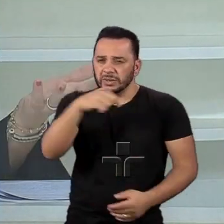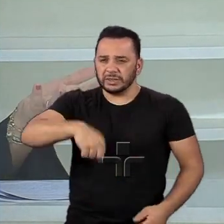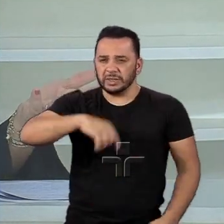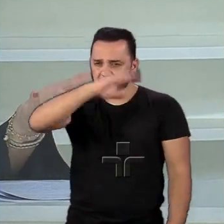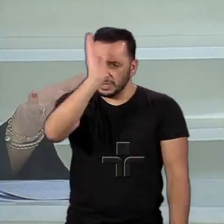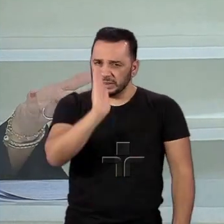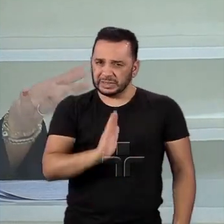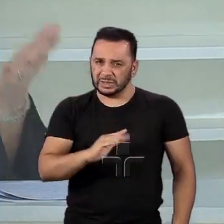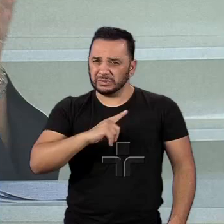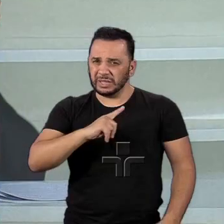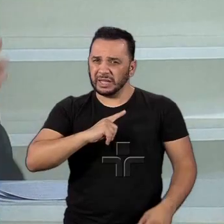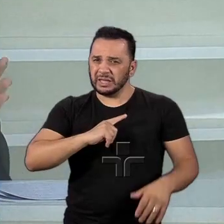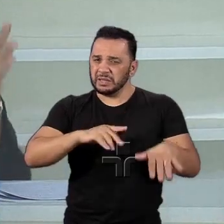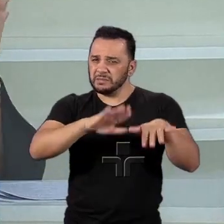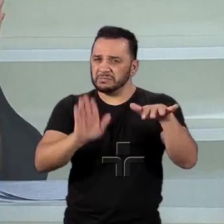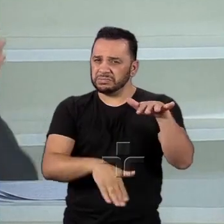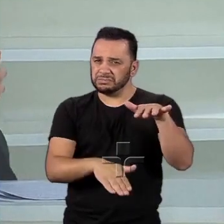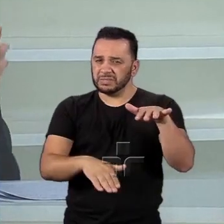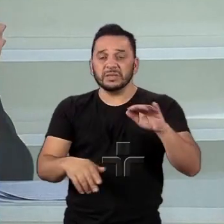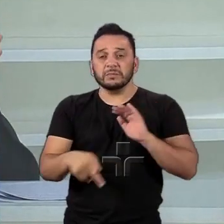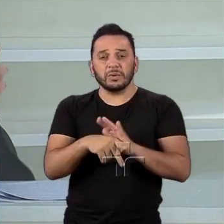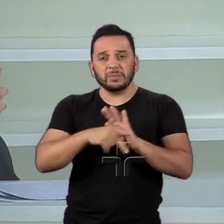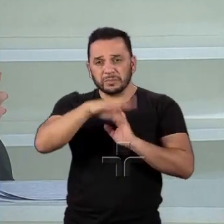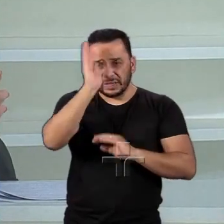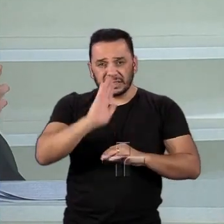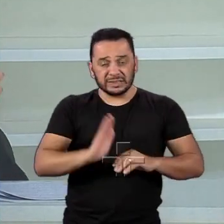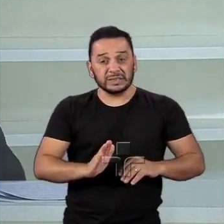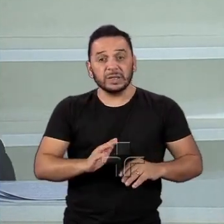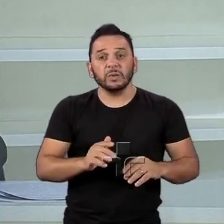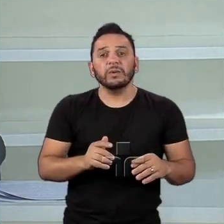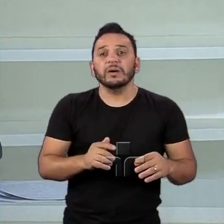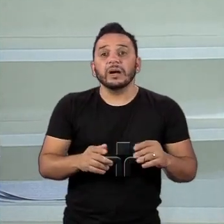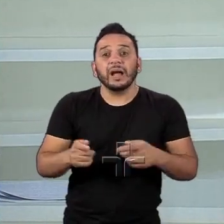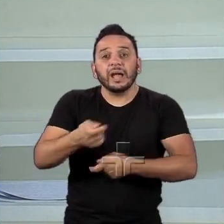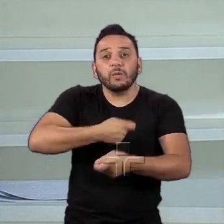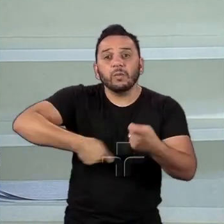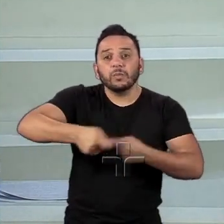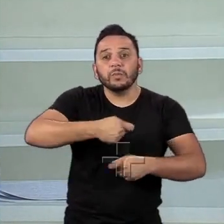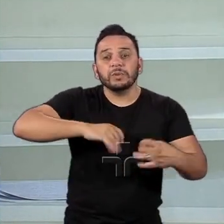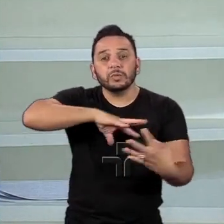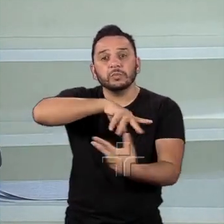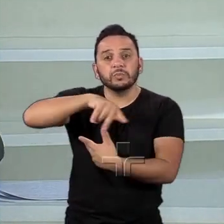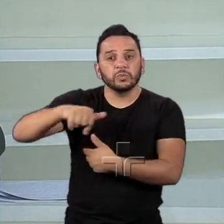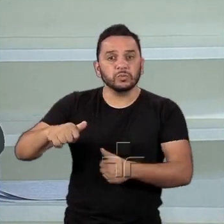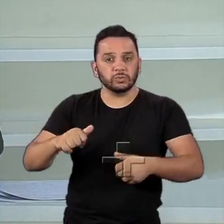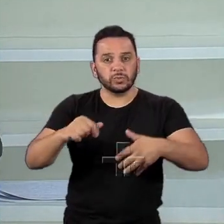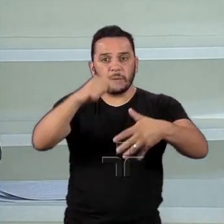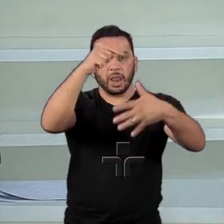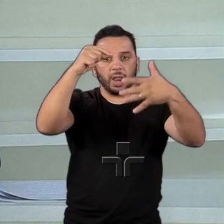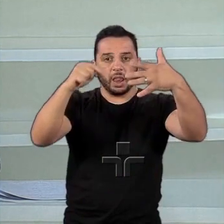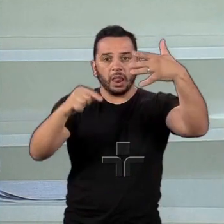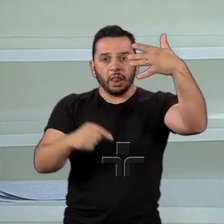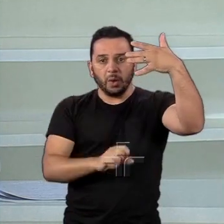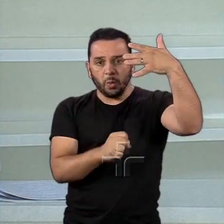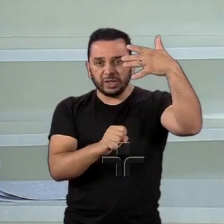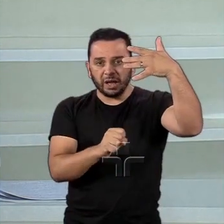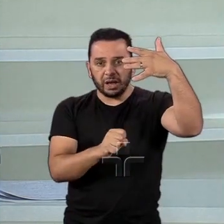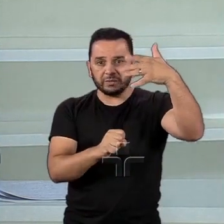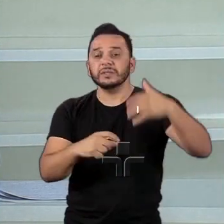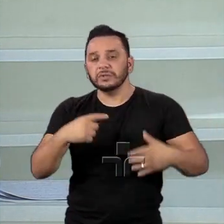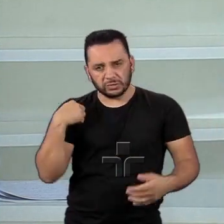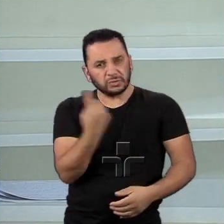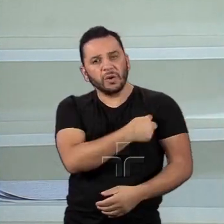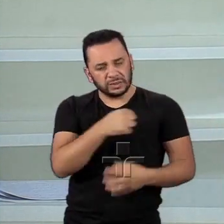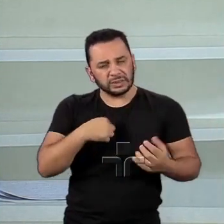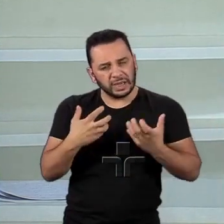ser melhores do que isso. 8ª economia do mundo. Nós queremos gerar emprego, nós queremos pacificar o país. E